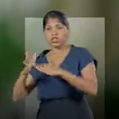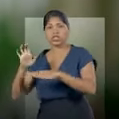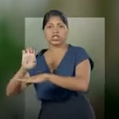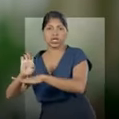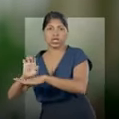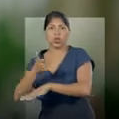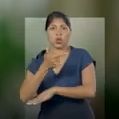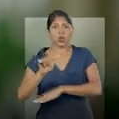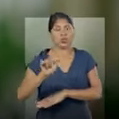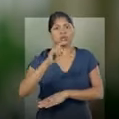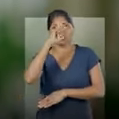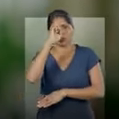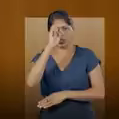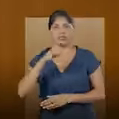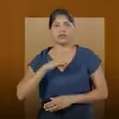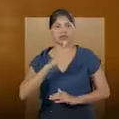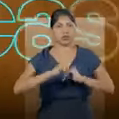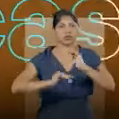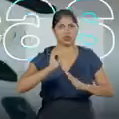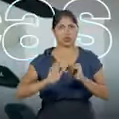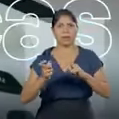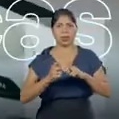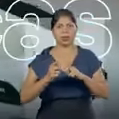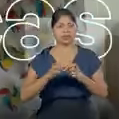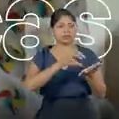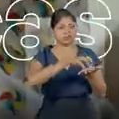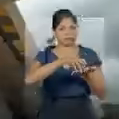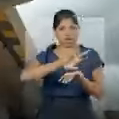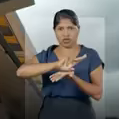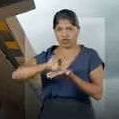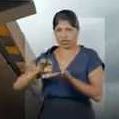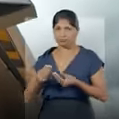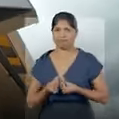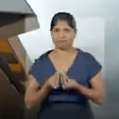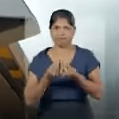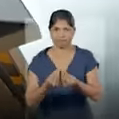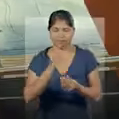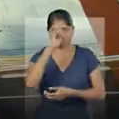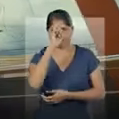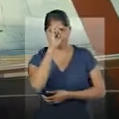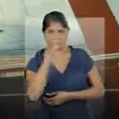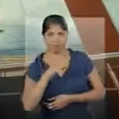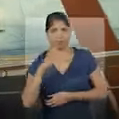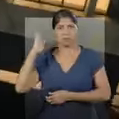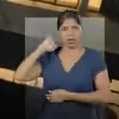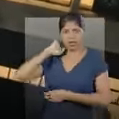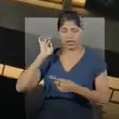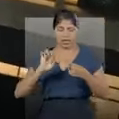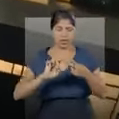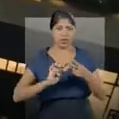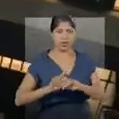dos hospitais, especialidades médicas. As policlínicas que nós entregamos em Belém, em Tucuruí,